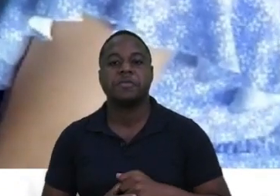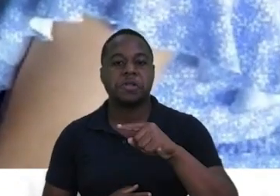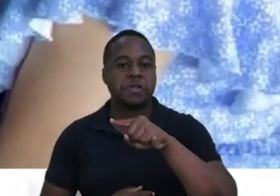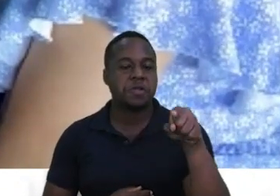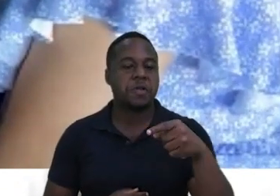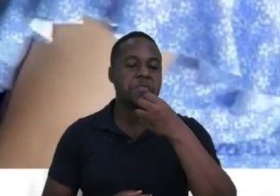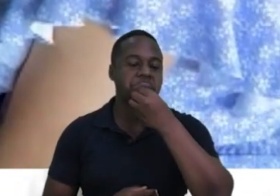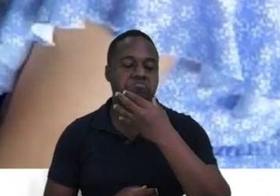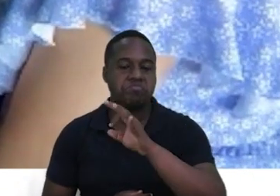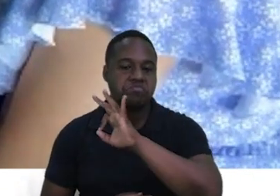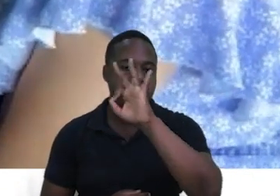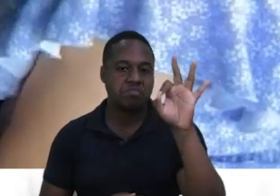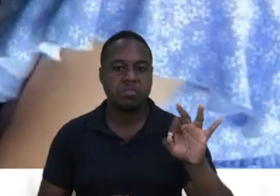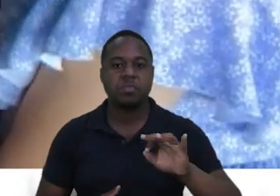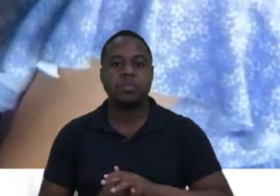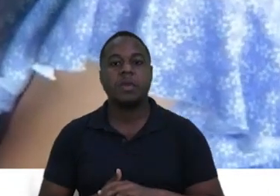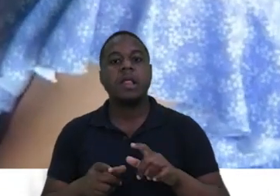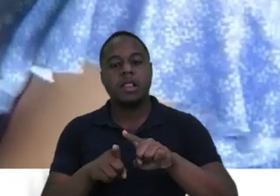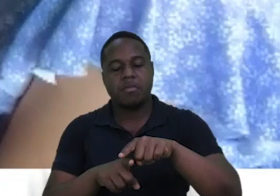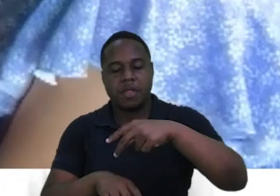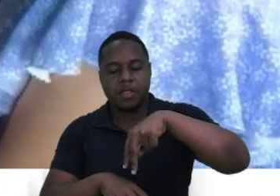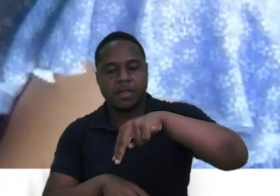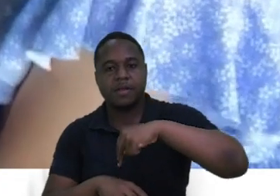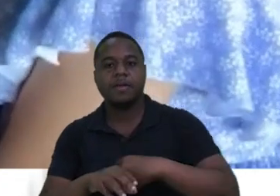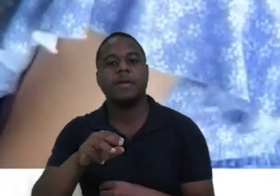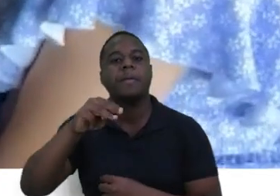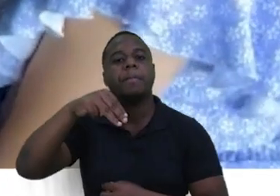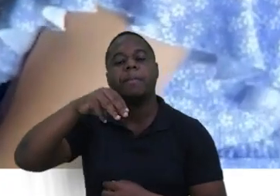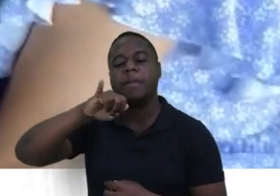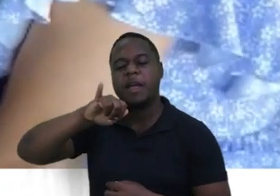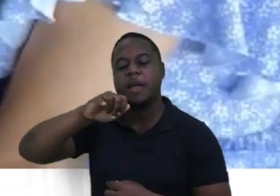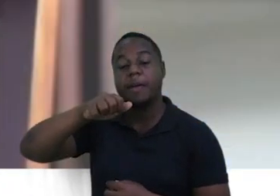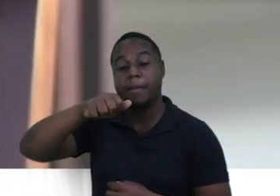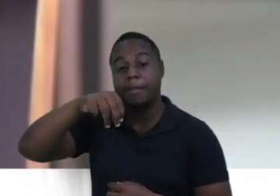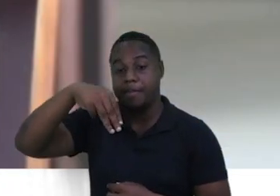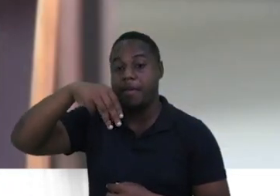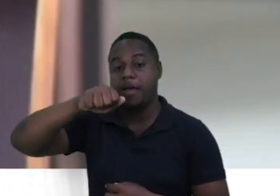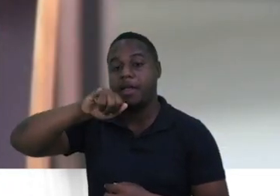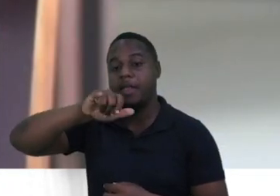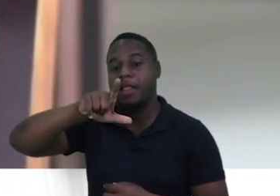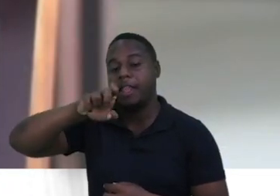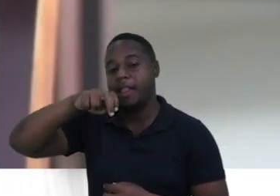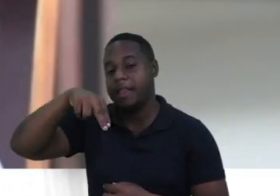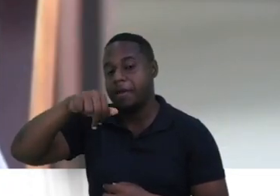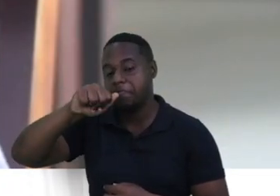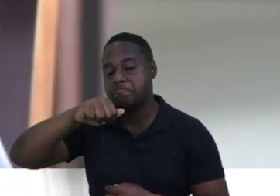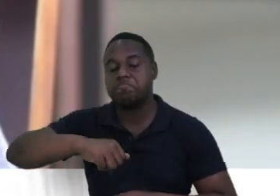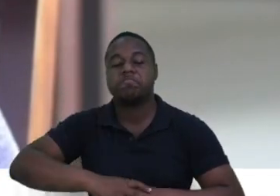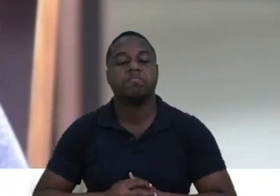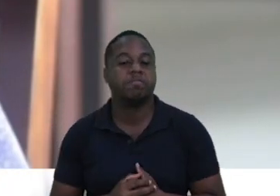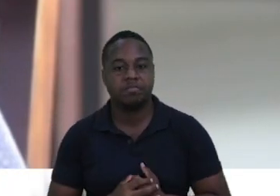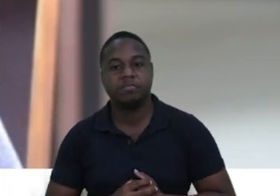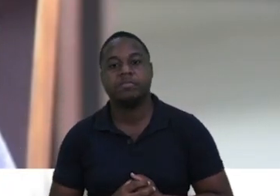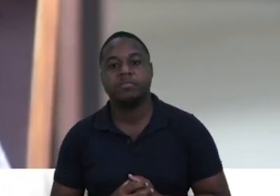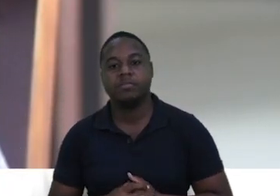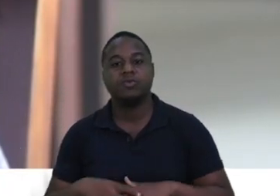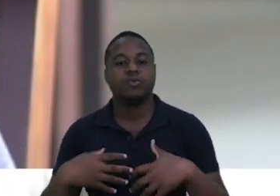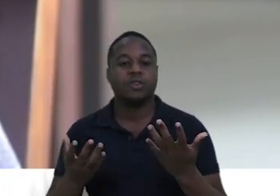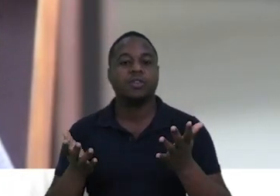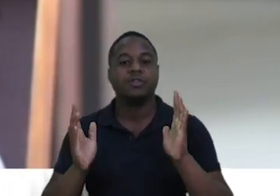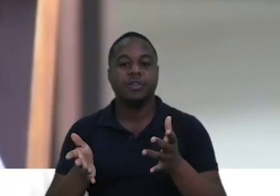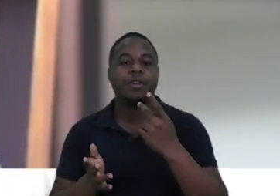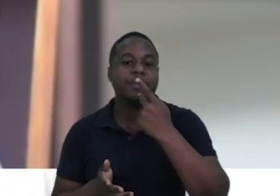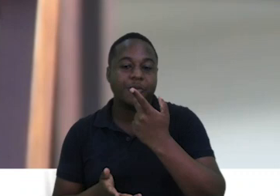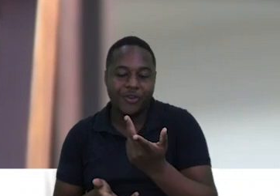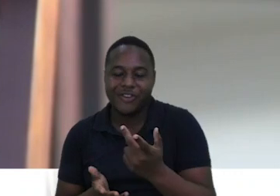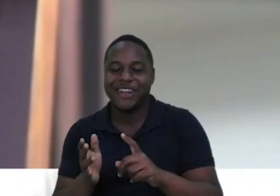na música. Cara, incríveis. Demais, na, né? E na dança também, né? Mariana Aidar também é? Dança. Sim, maravilhosamente. Ou seja, vocês já responderam até o